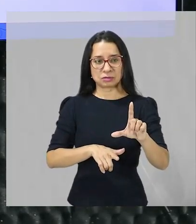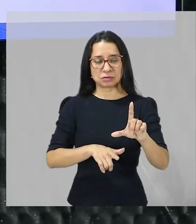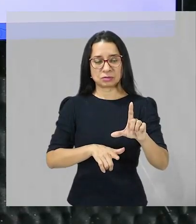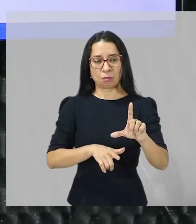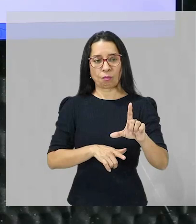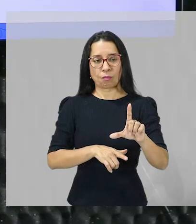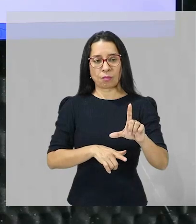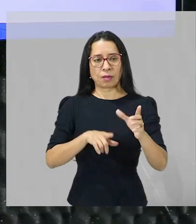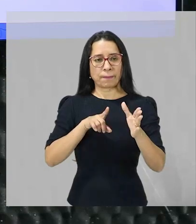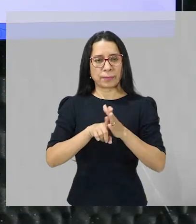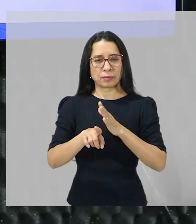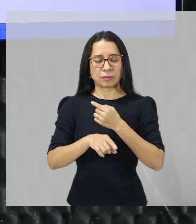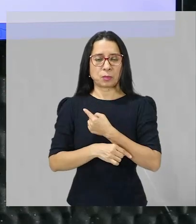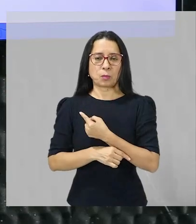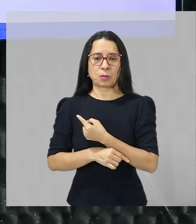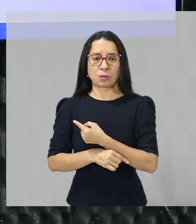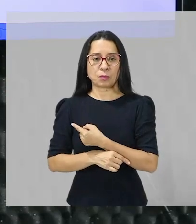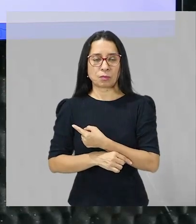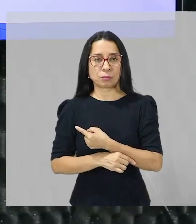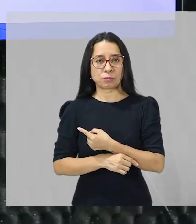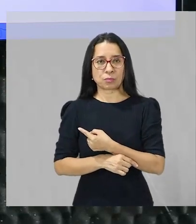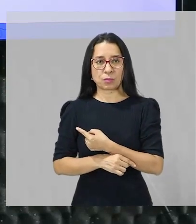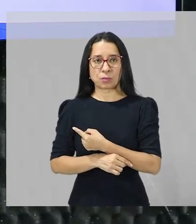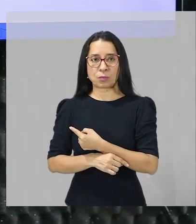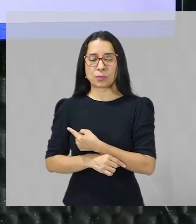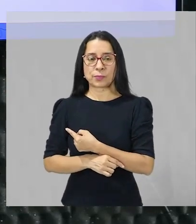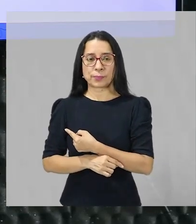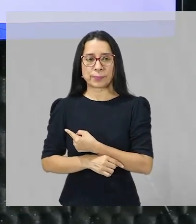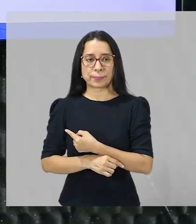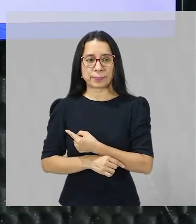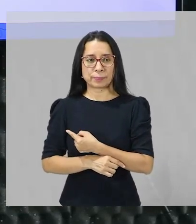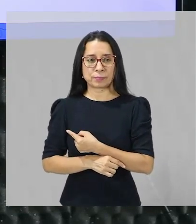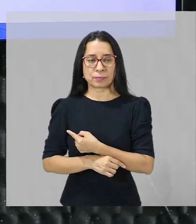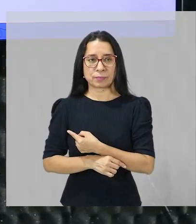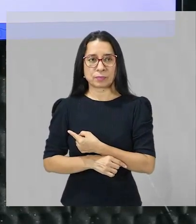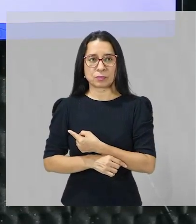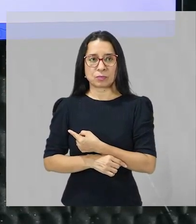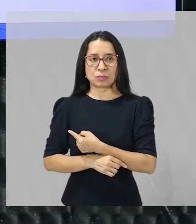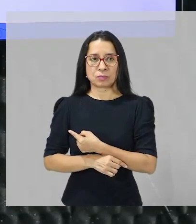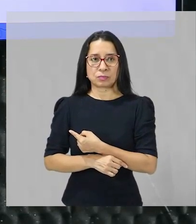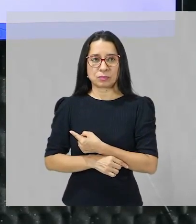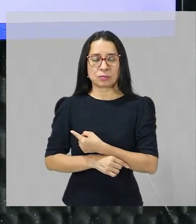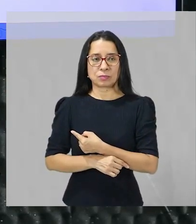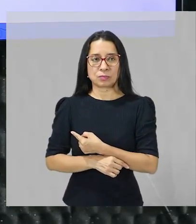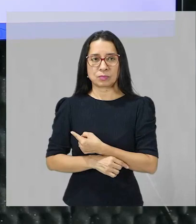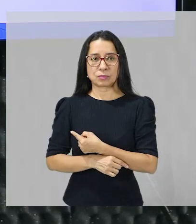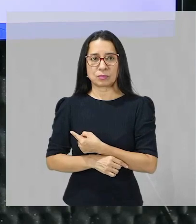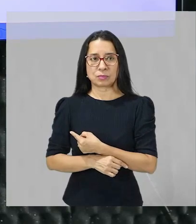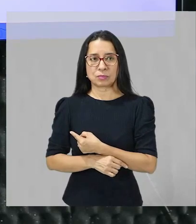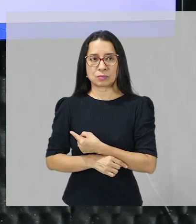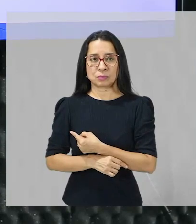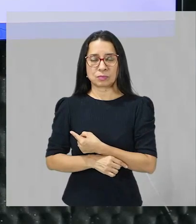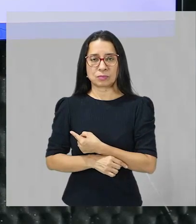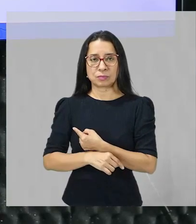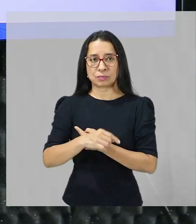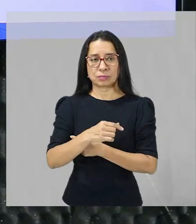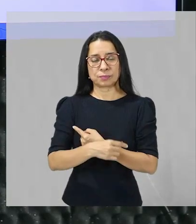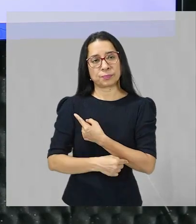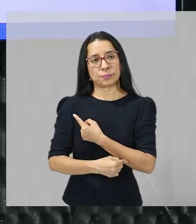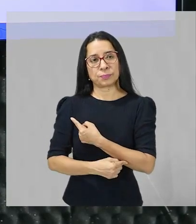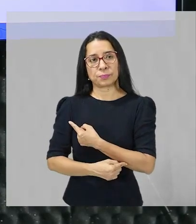O que ele está perguntando ali, ó? Pode-se afirmar que cada um dos clones, eles apresentam 100% dos